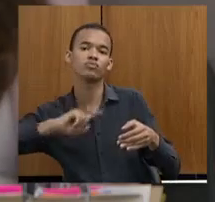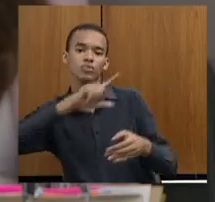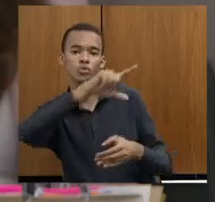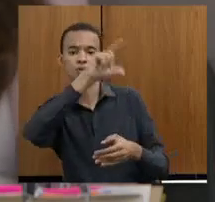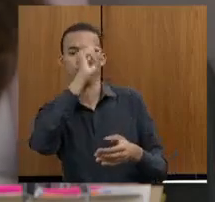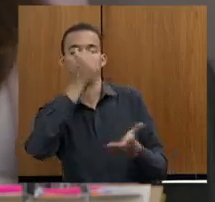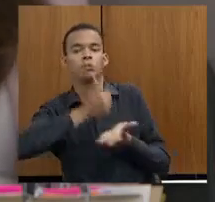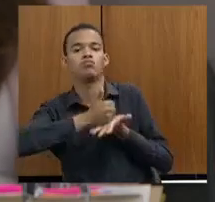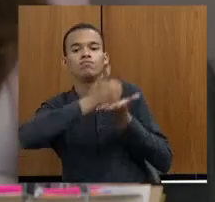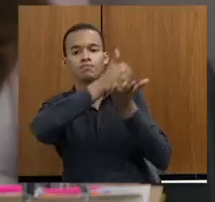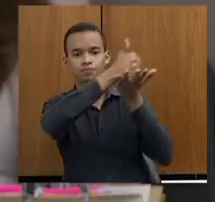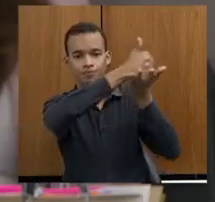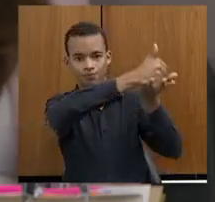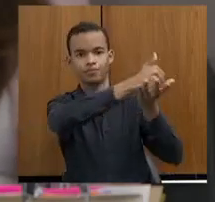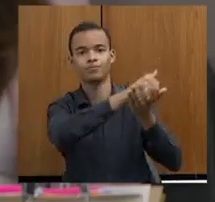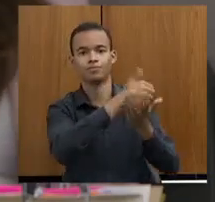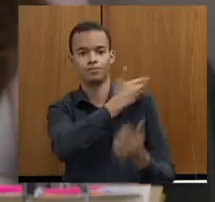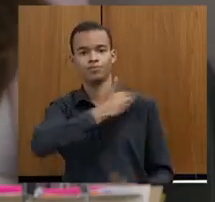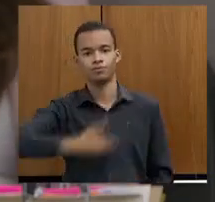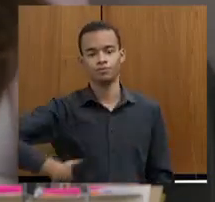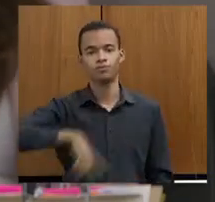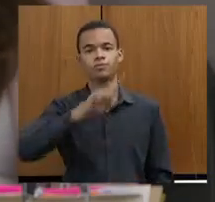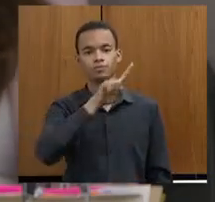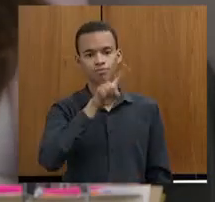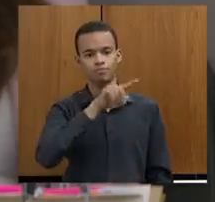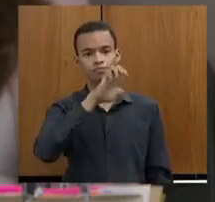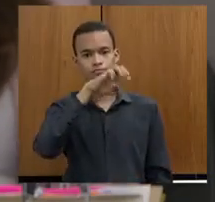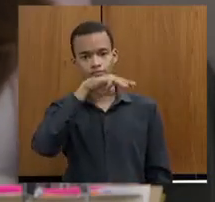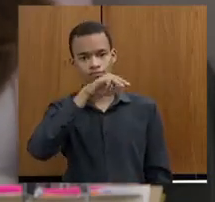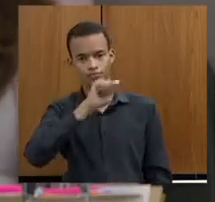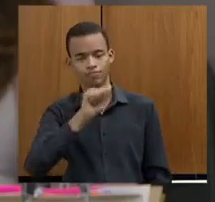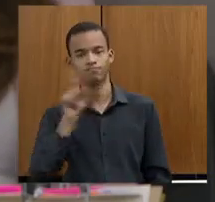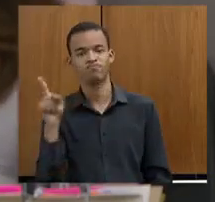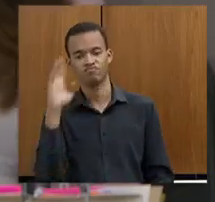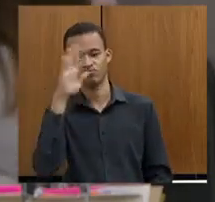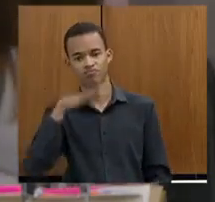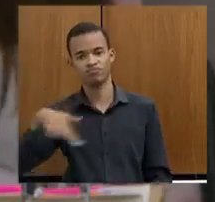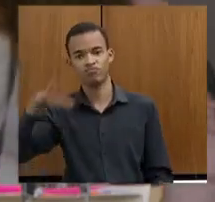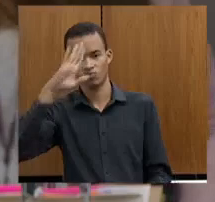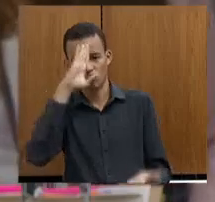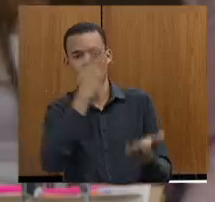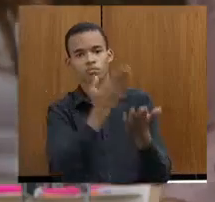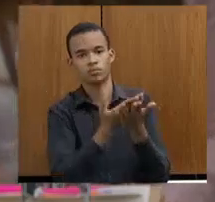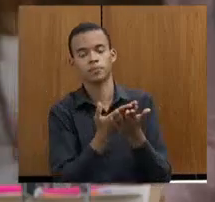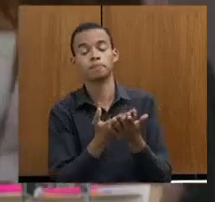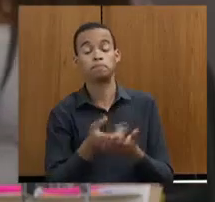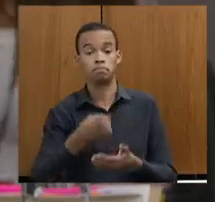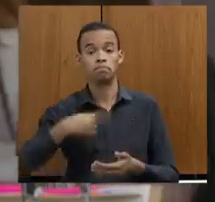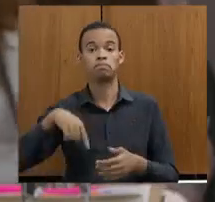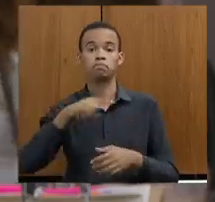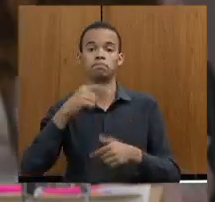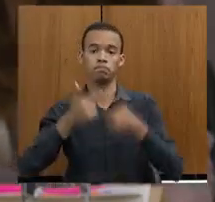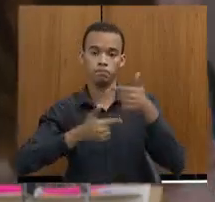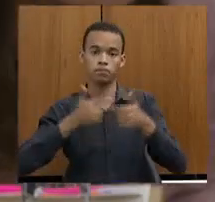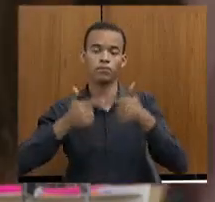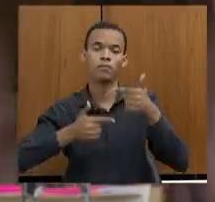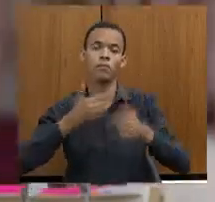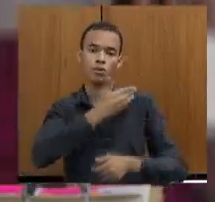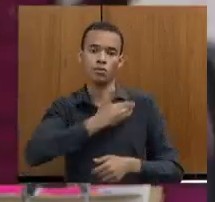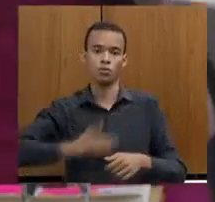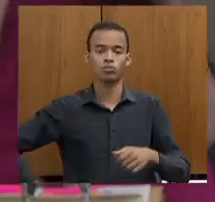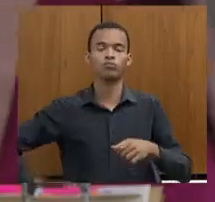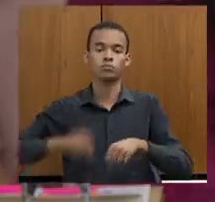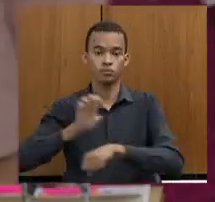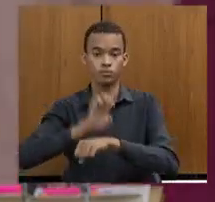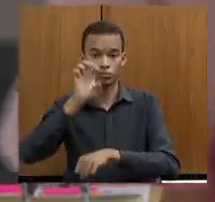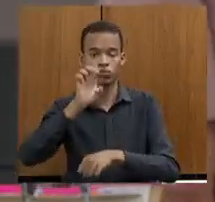e quero deixar aqui muito claro a todos que para nós do governo estadual para nós que que trabalhamos